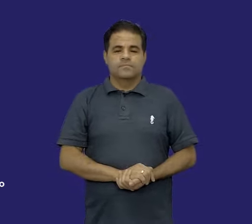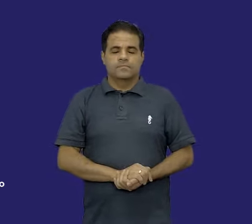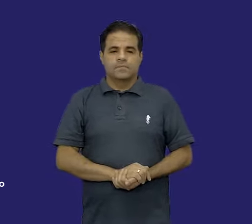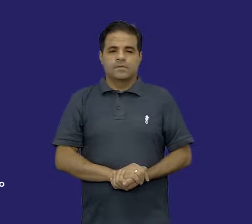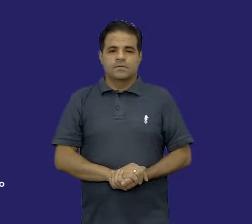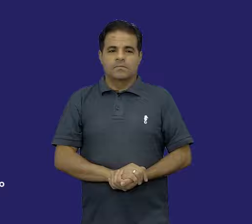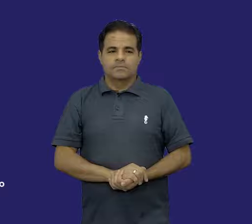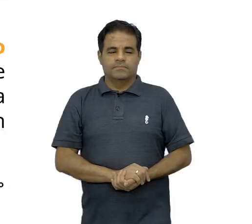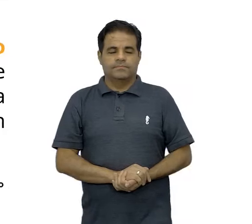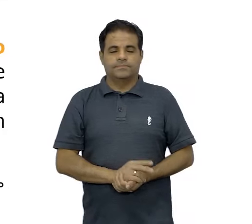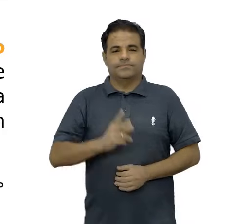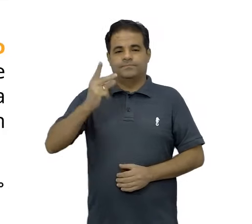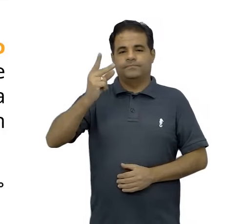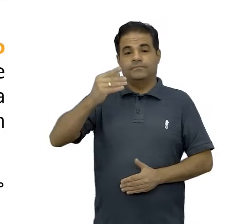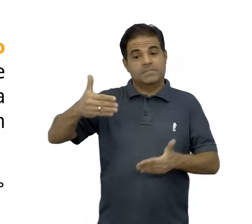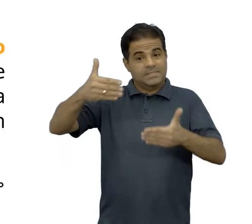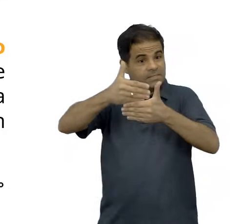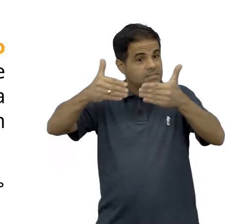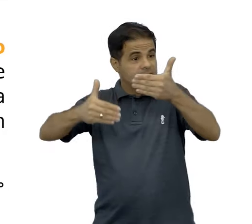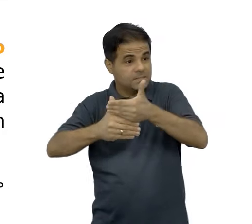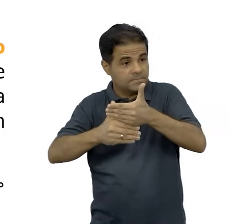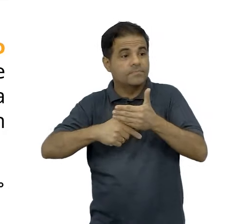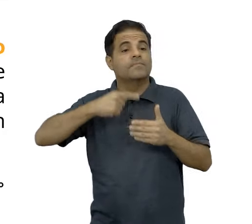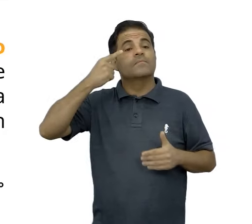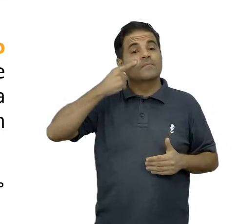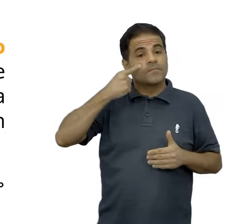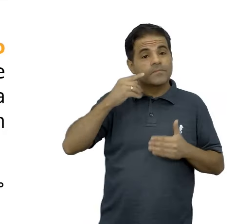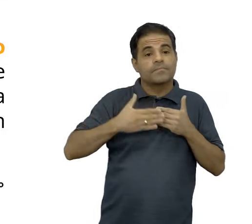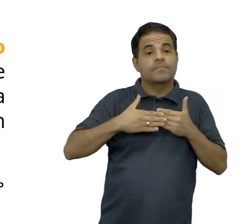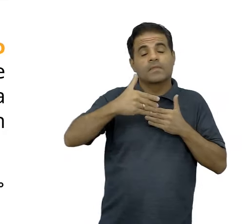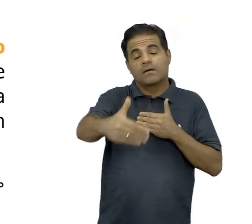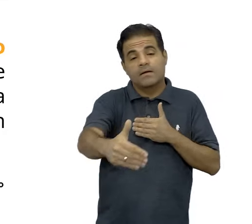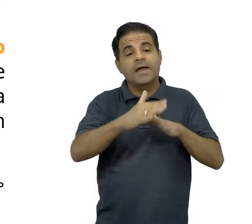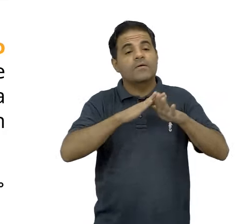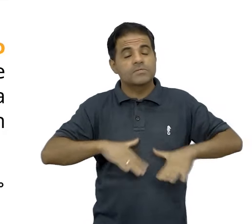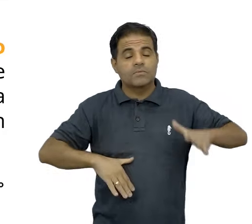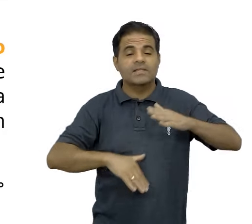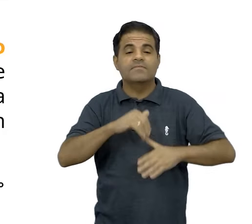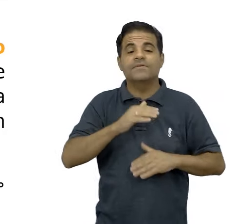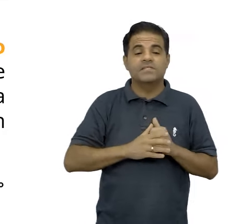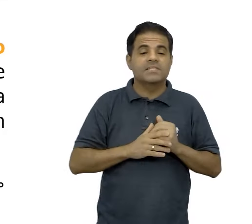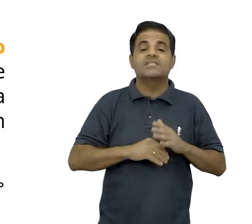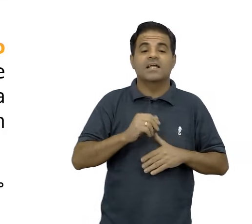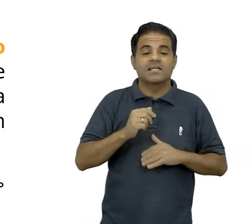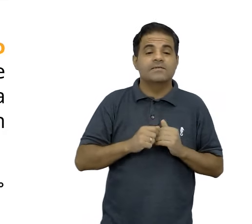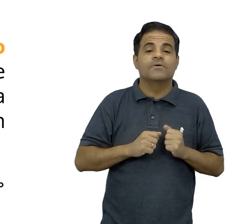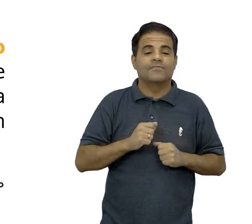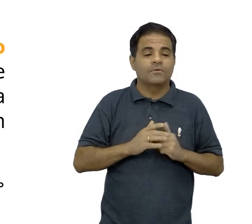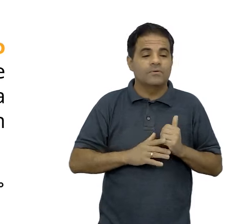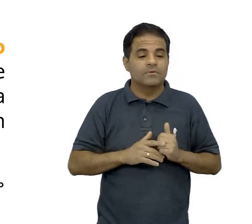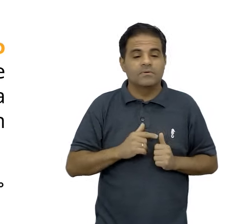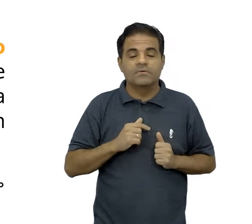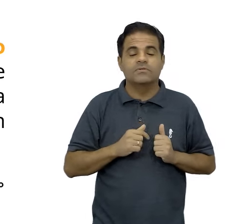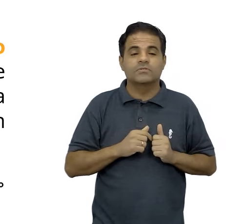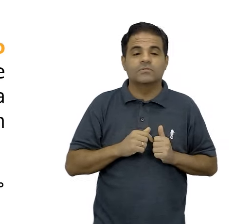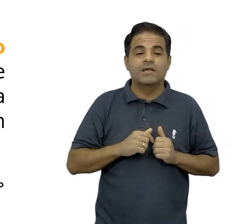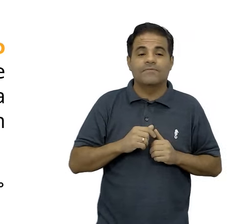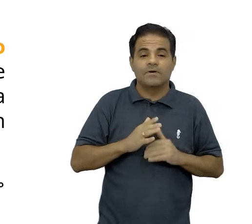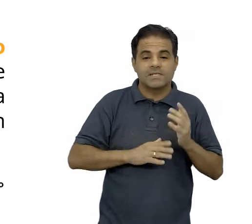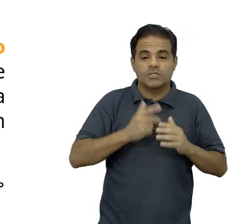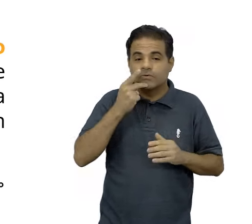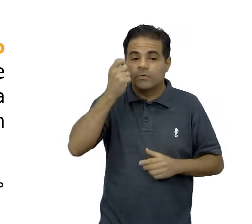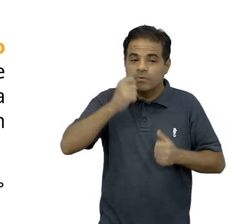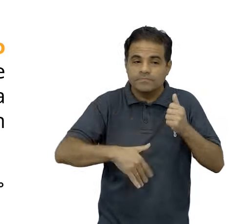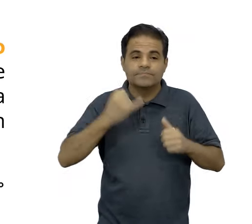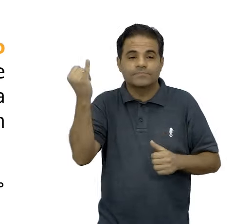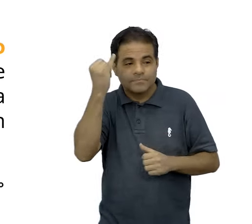No slide seguinte, a gente vai ver a definição, né, vamos na verdade retomar a definição da matriz de habilidades essenciais,